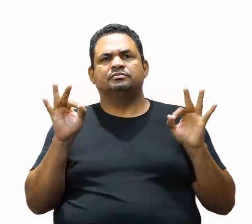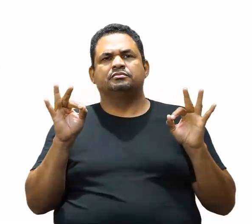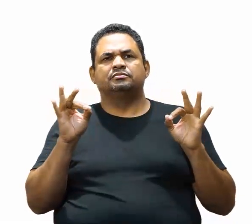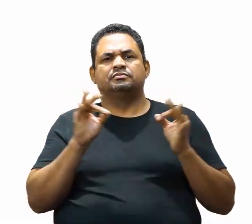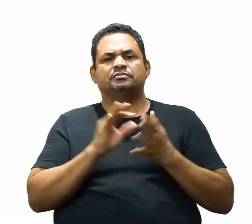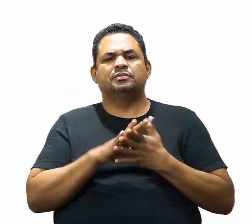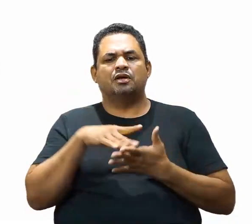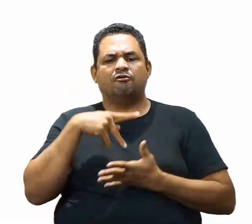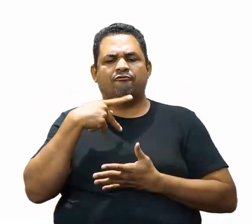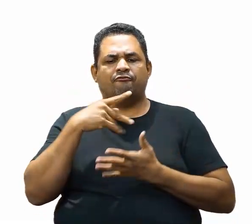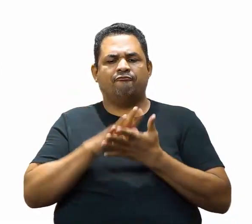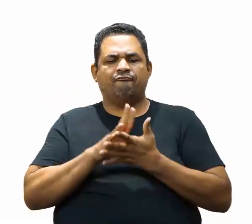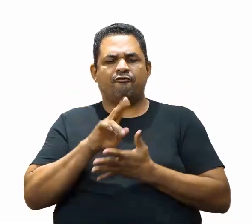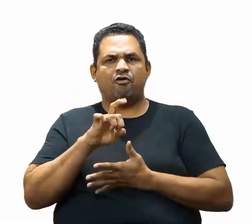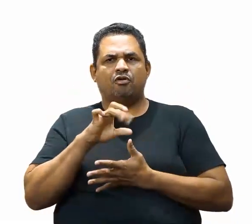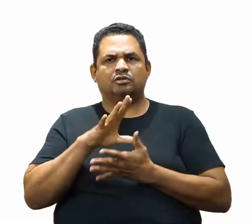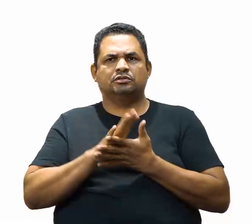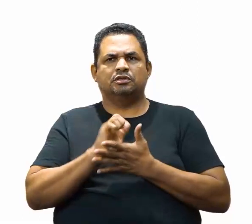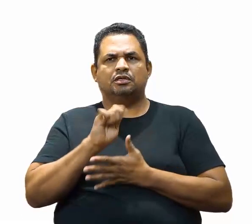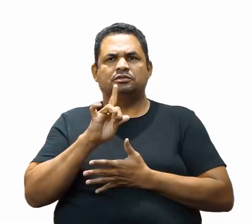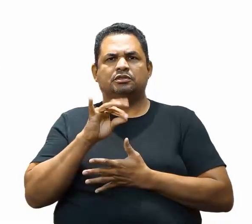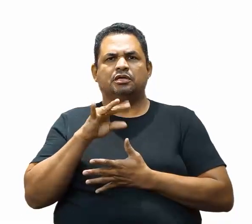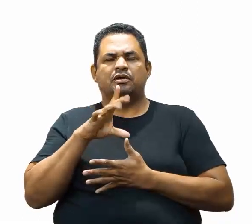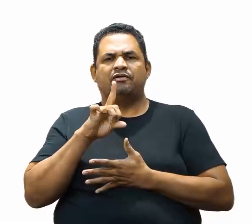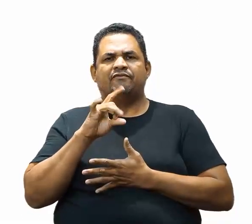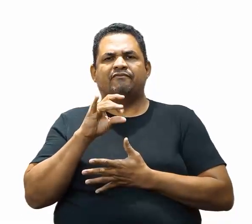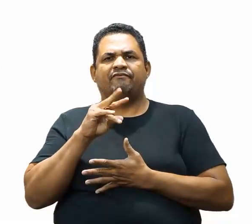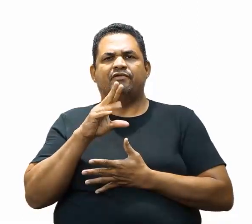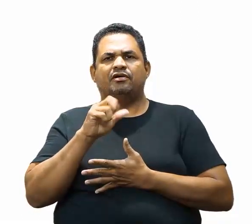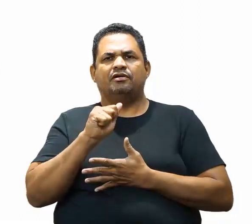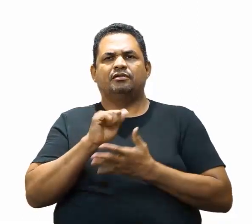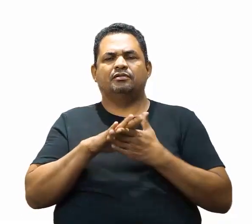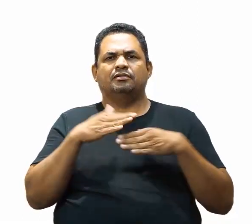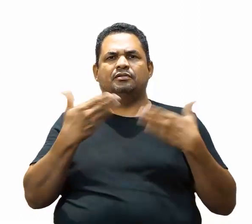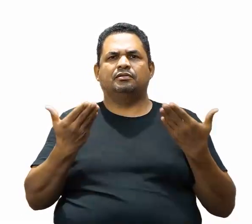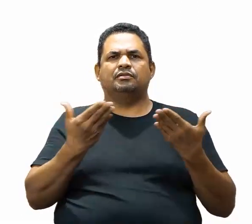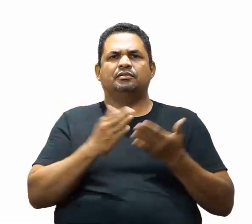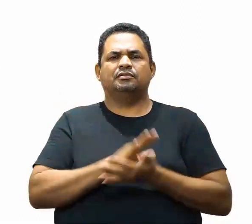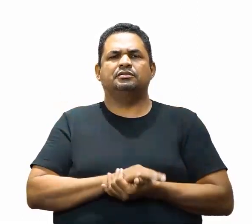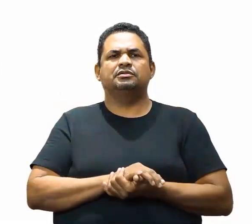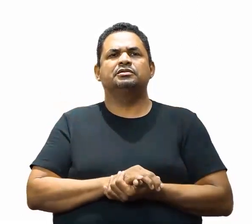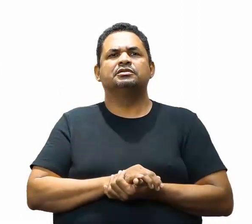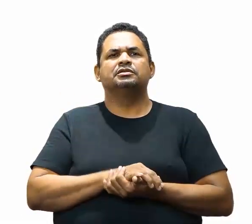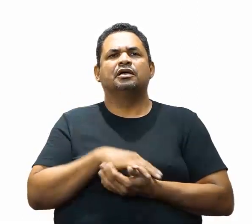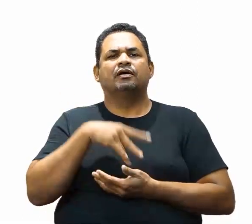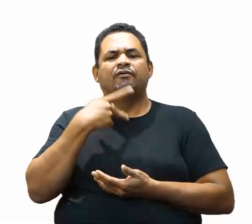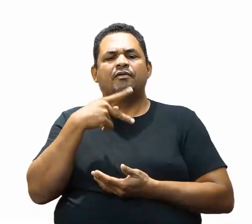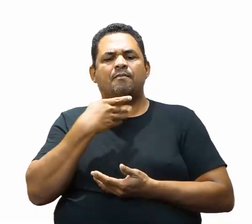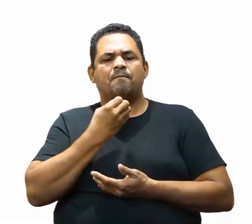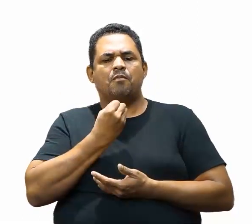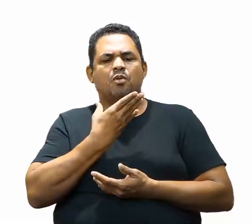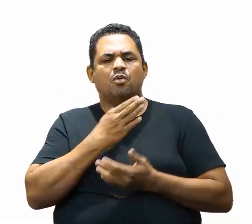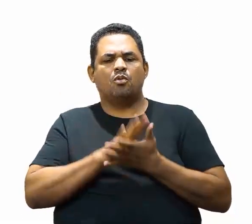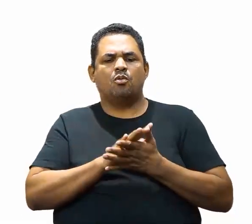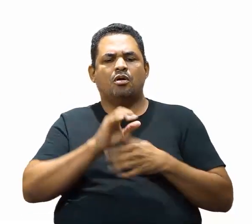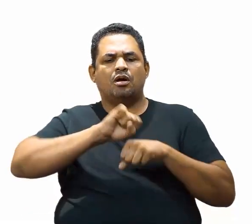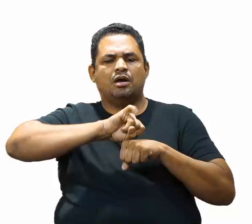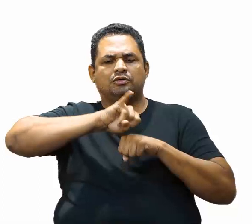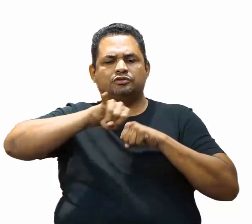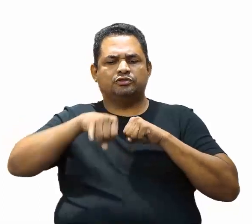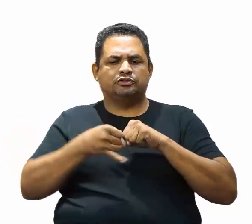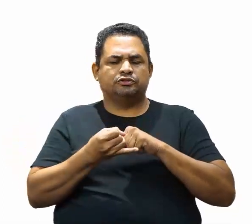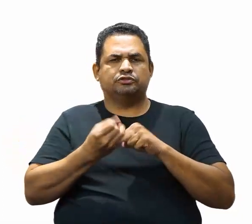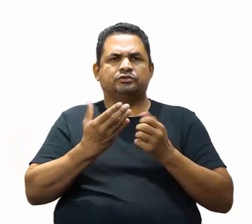ativa, onde o bom aqui, ele está fazendo o seu papel de adjetivo. Então, é